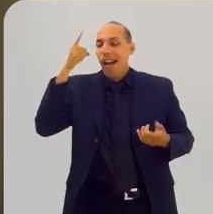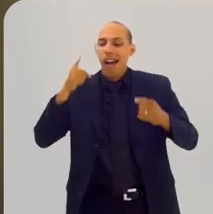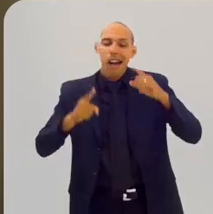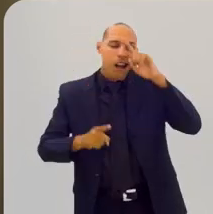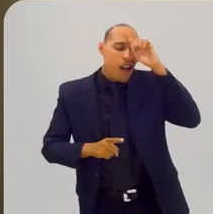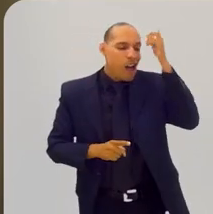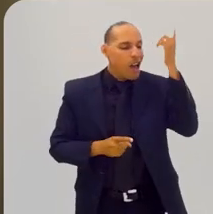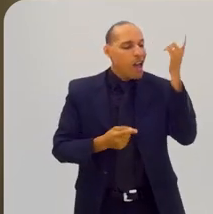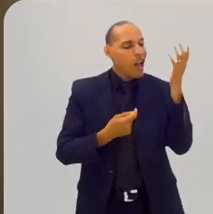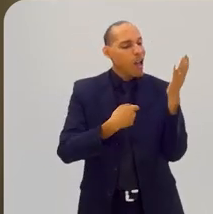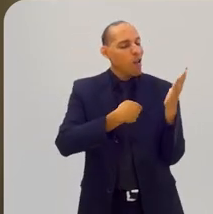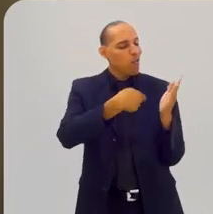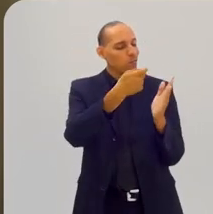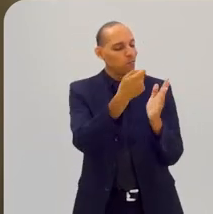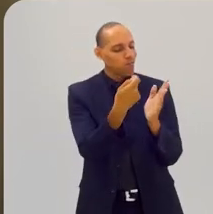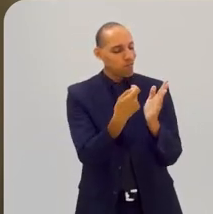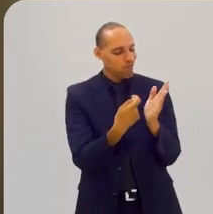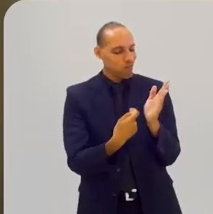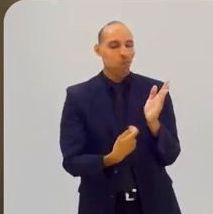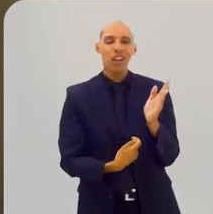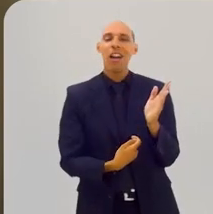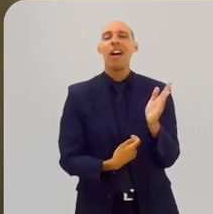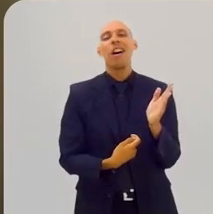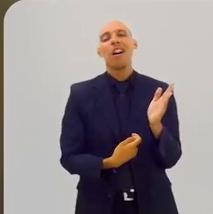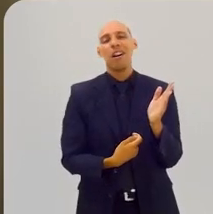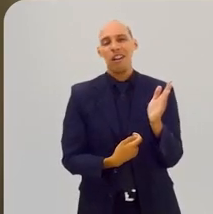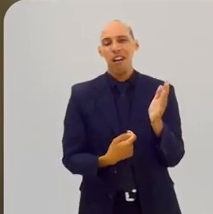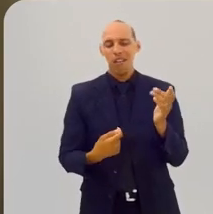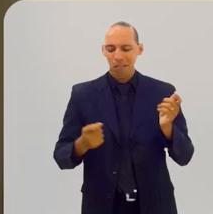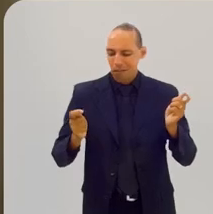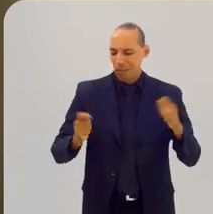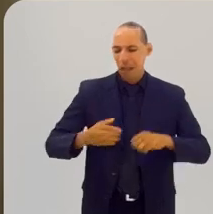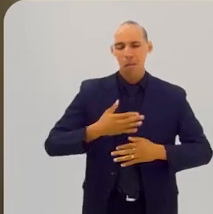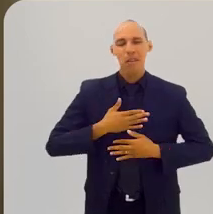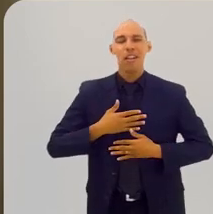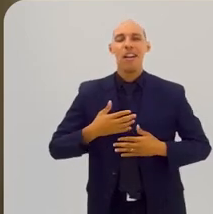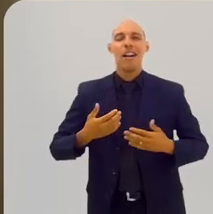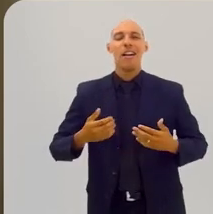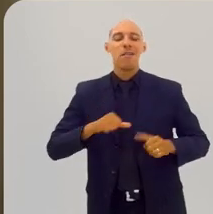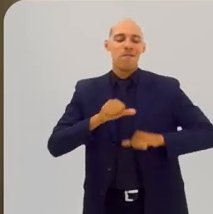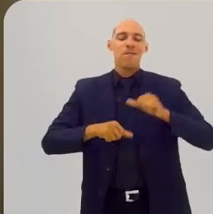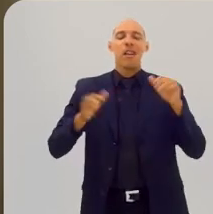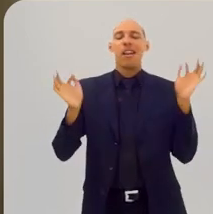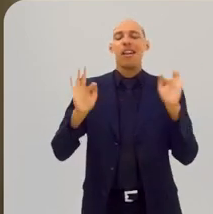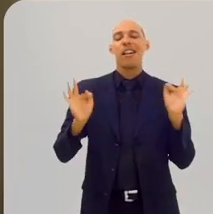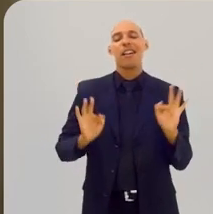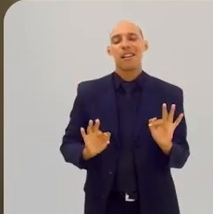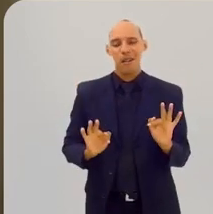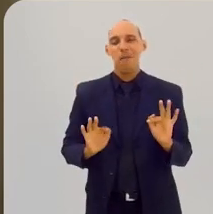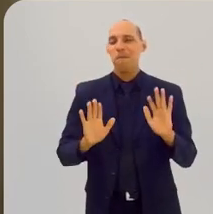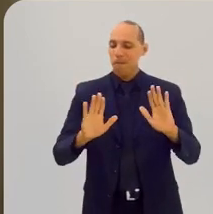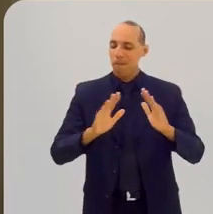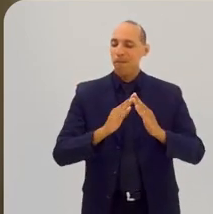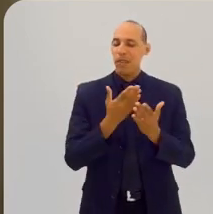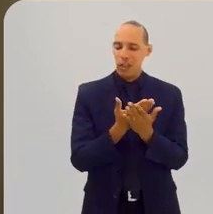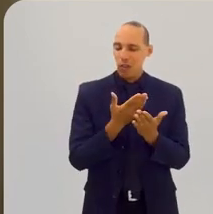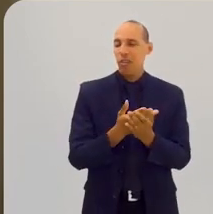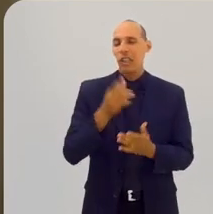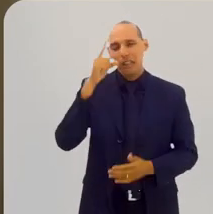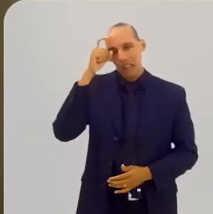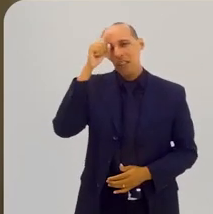quando eu podia mostrar um pouco do meu potencial já ficava feliz mas na escola foi